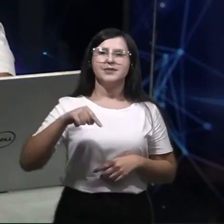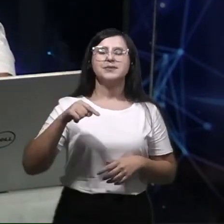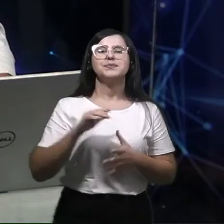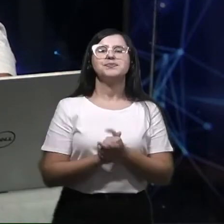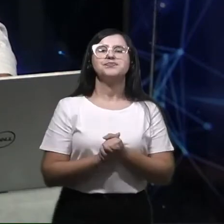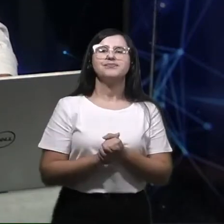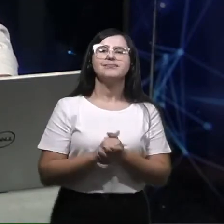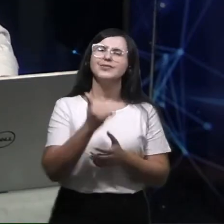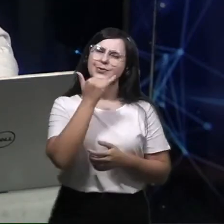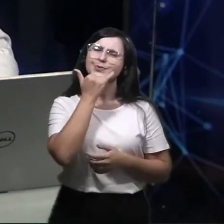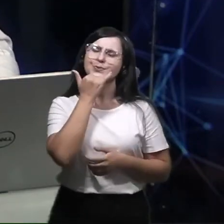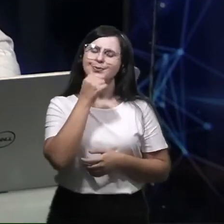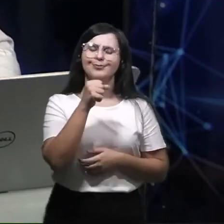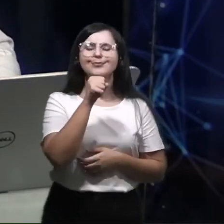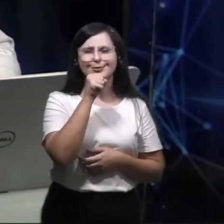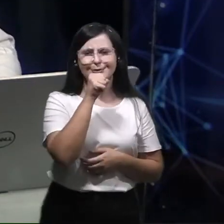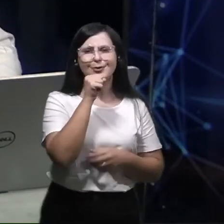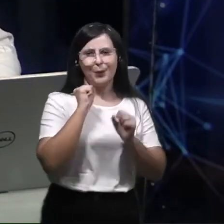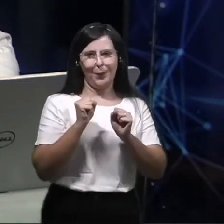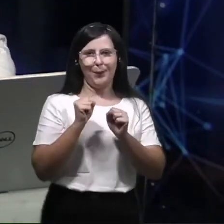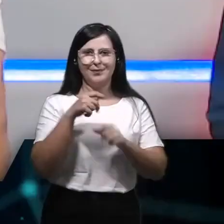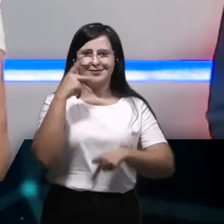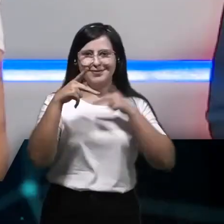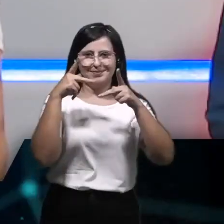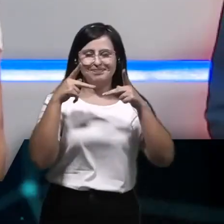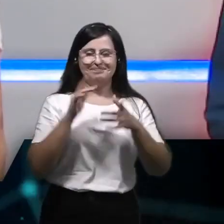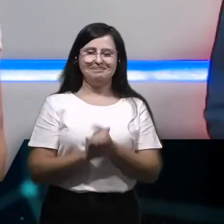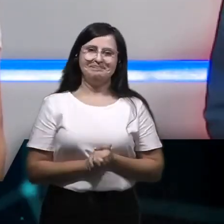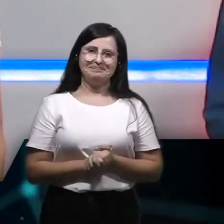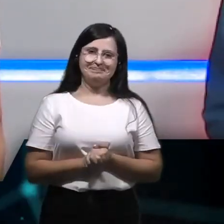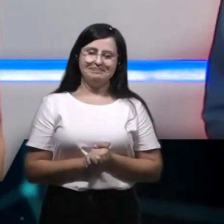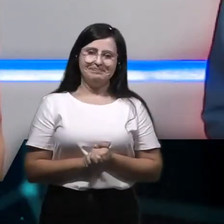Tá tudo certinho agora? Agora sim, o senhor dispõe do tempo de 1 minuto e meio.